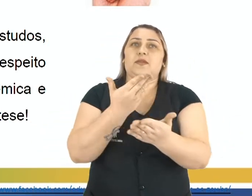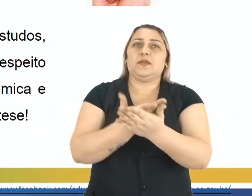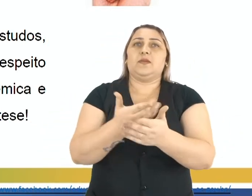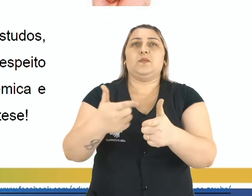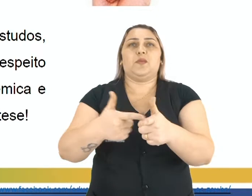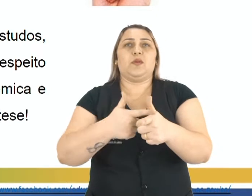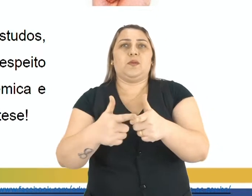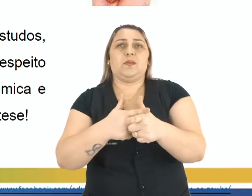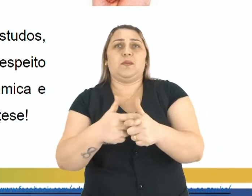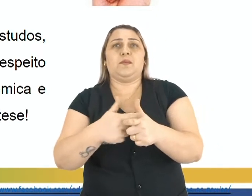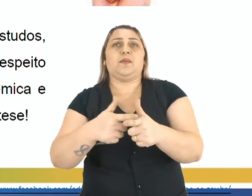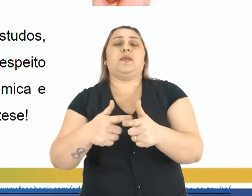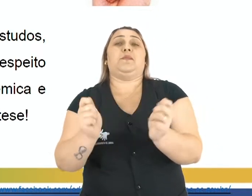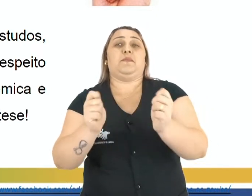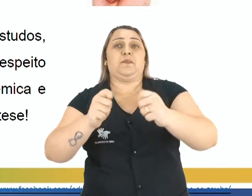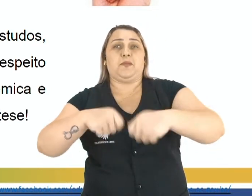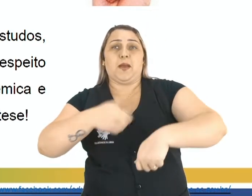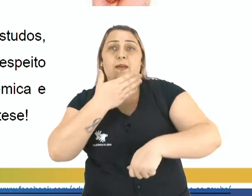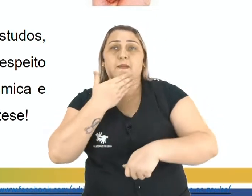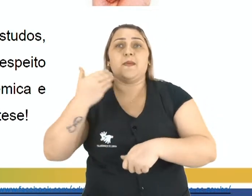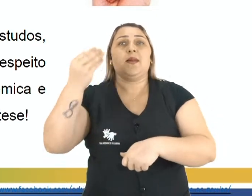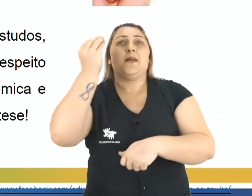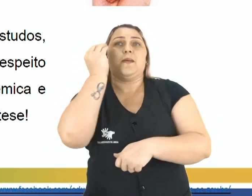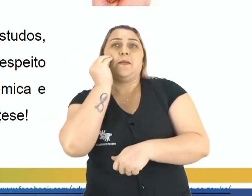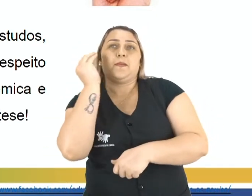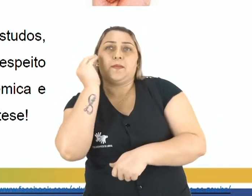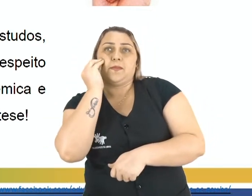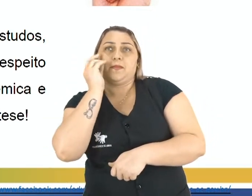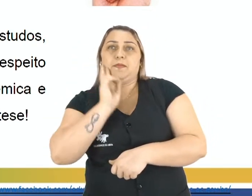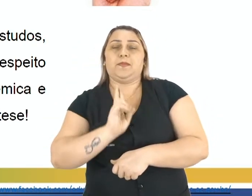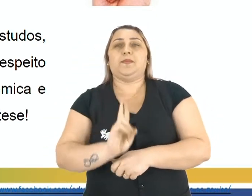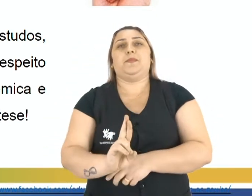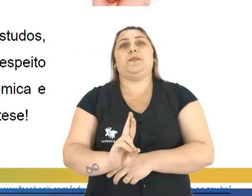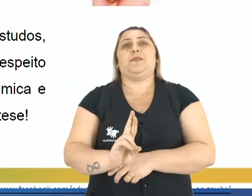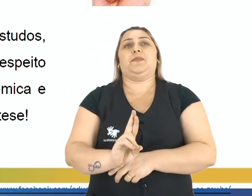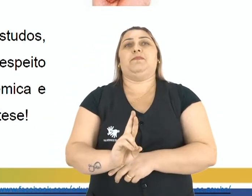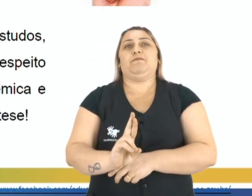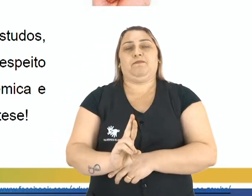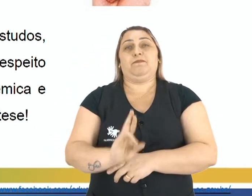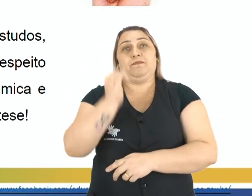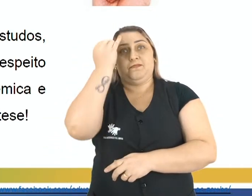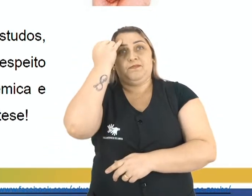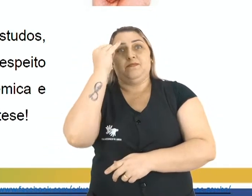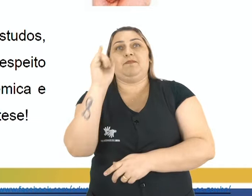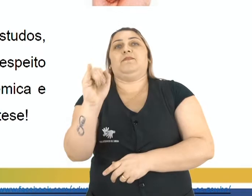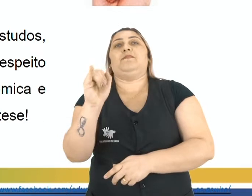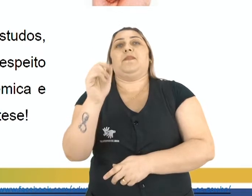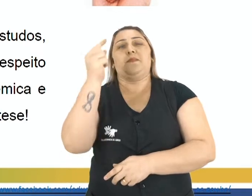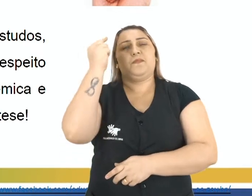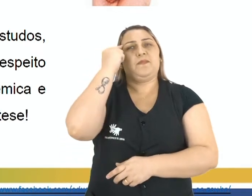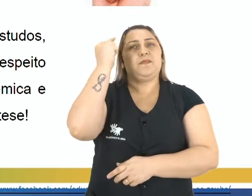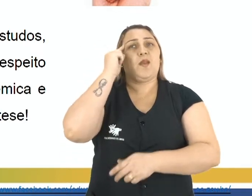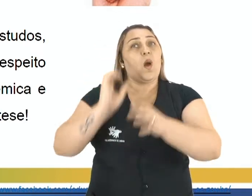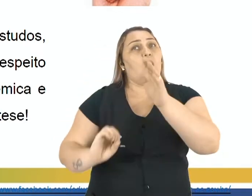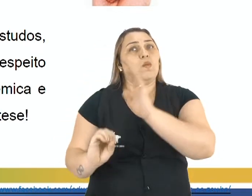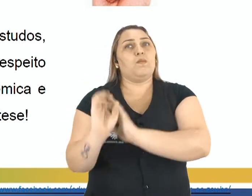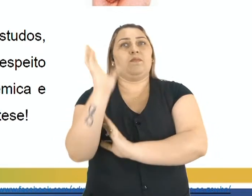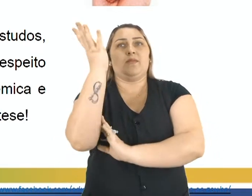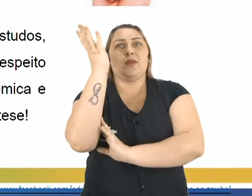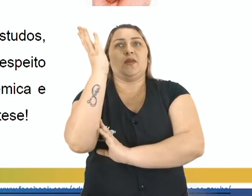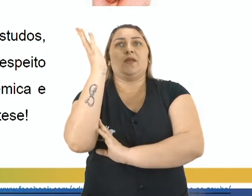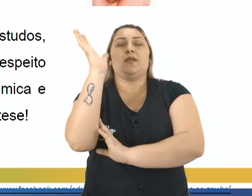casos, levantar problemas e possibilidades de resolução a respeito de uma ideia, um pensamento